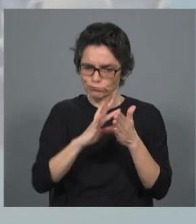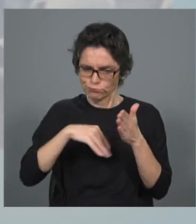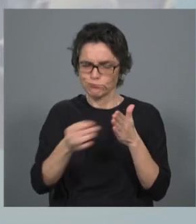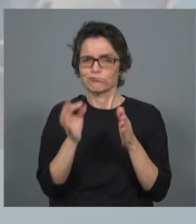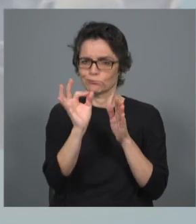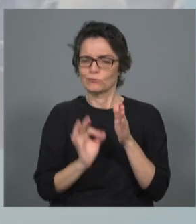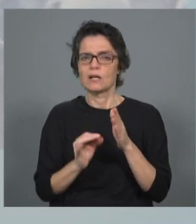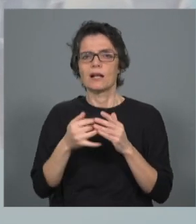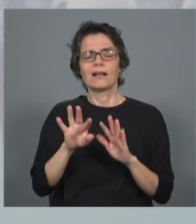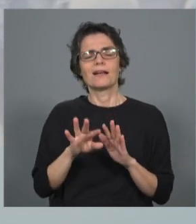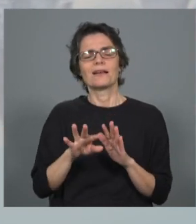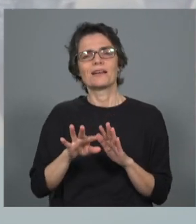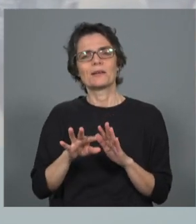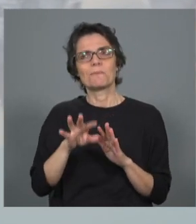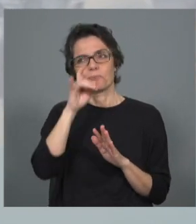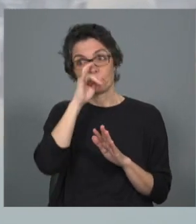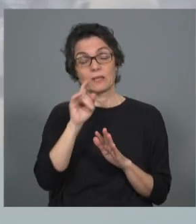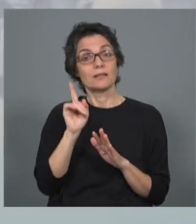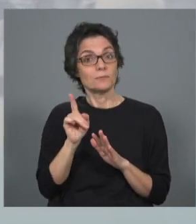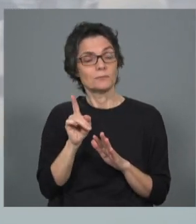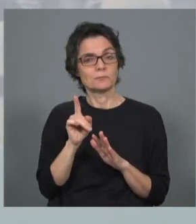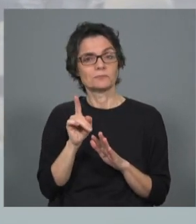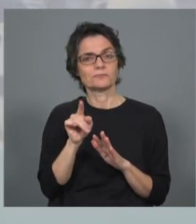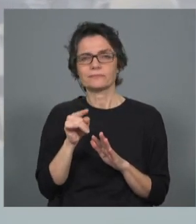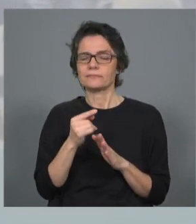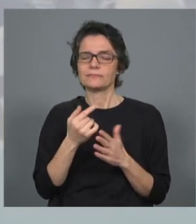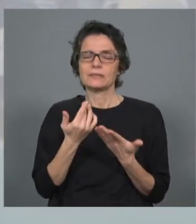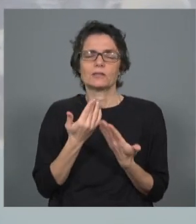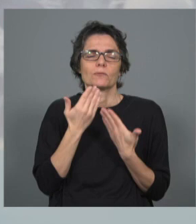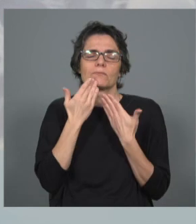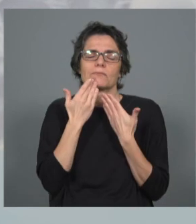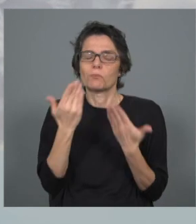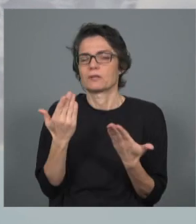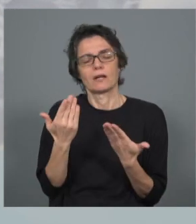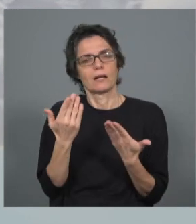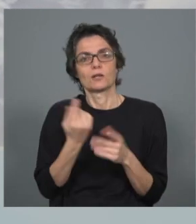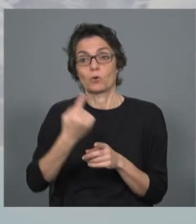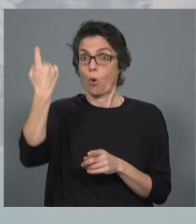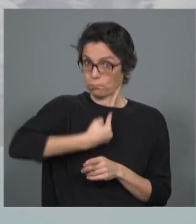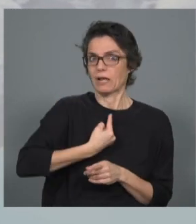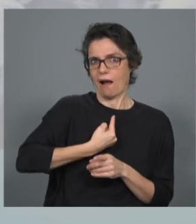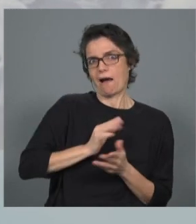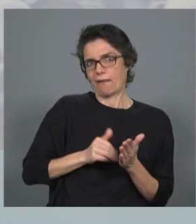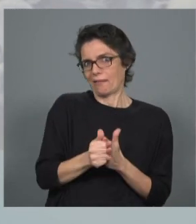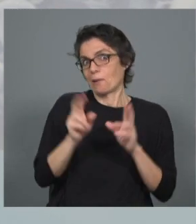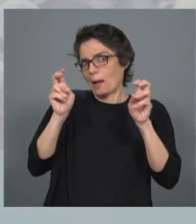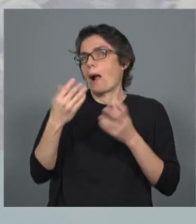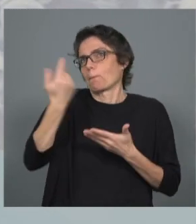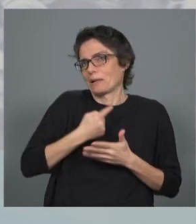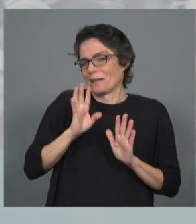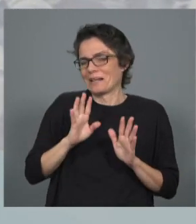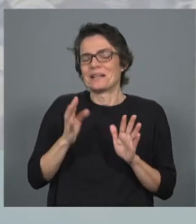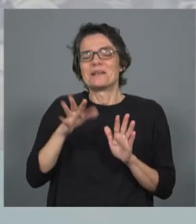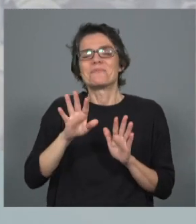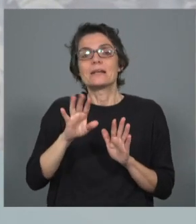definidos. E devo dizer que só tenho gratidão por isso me ter sido imposto, eu ponho assim um imposto entre aspas,